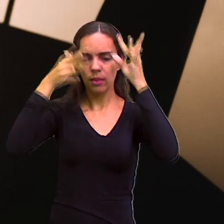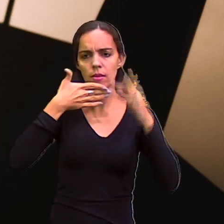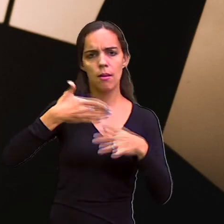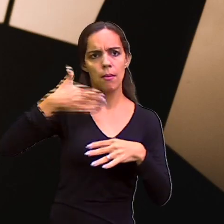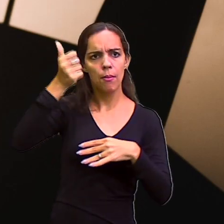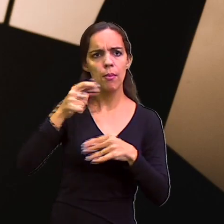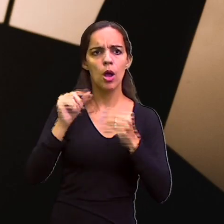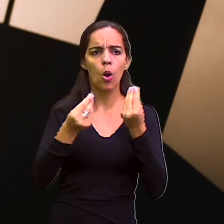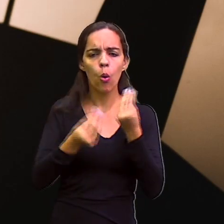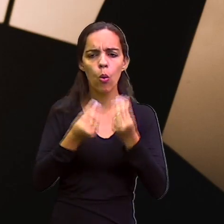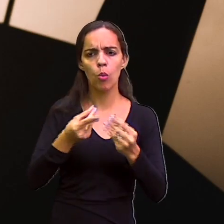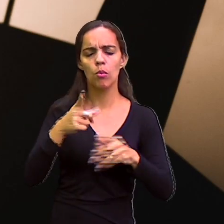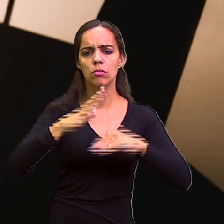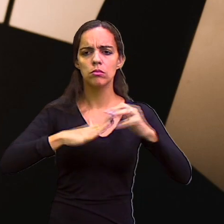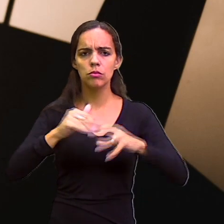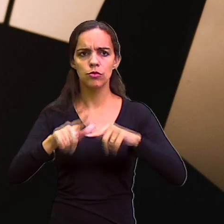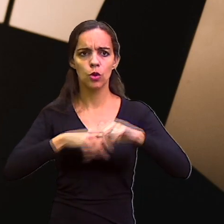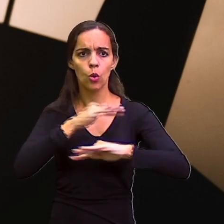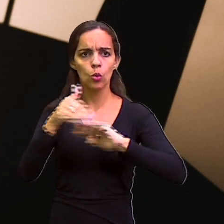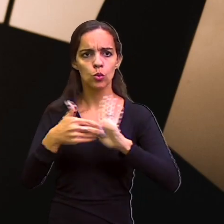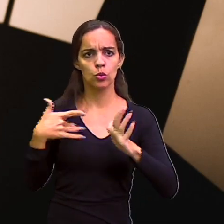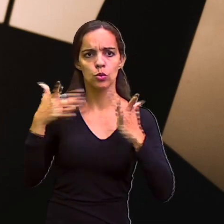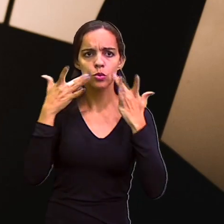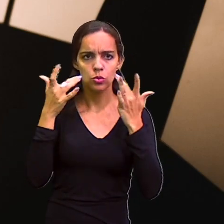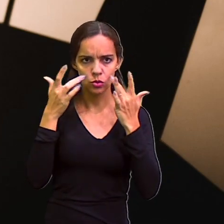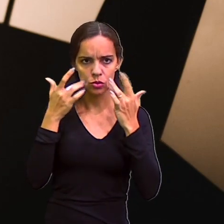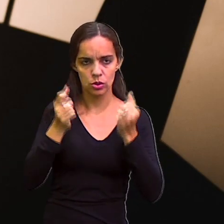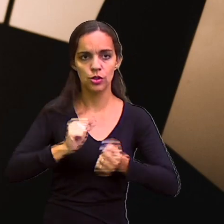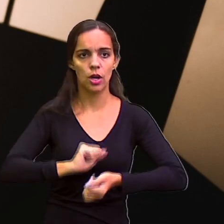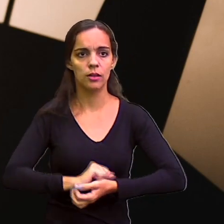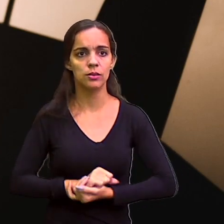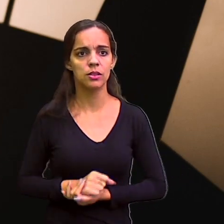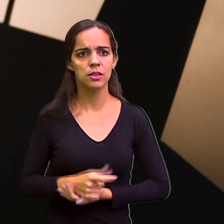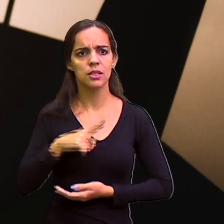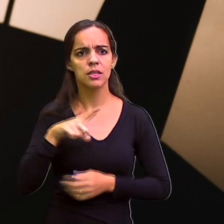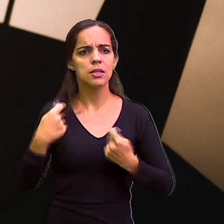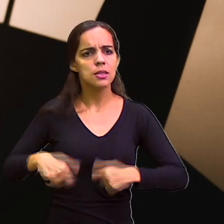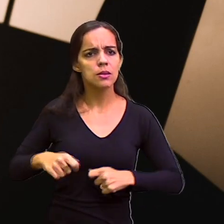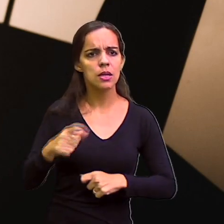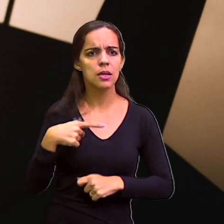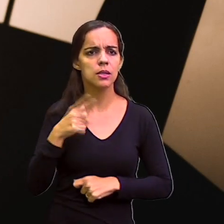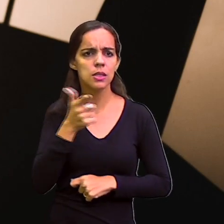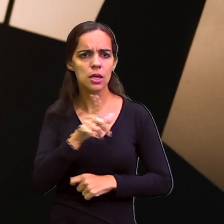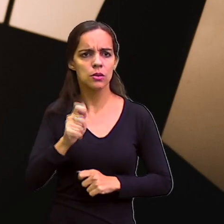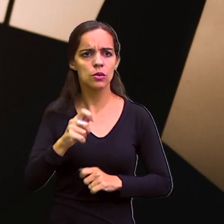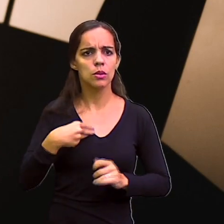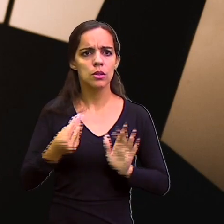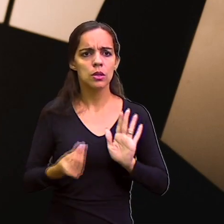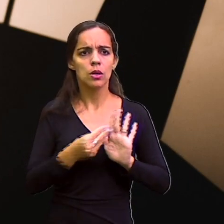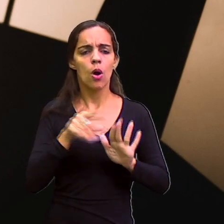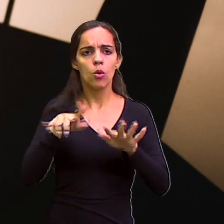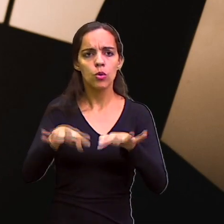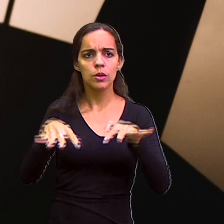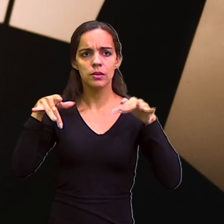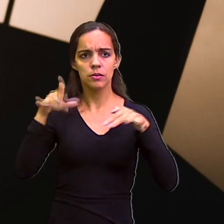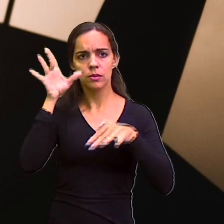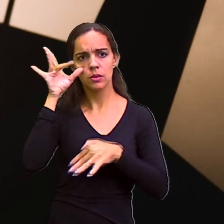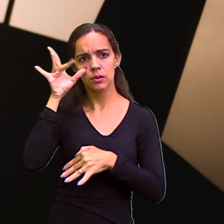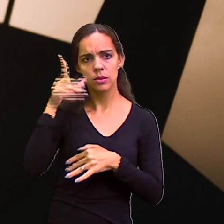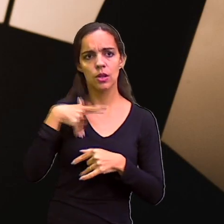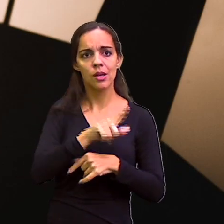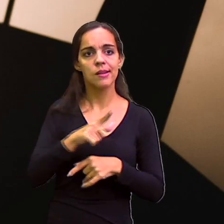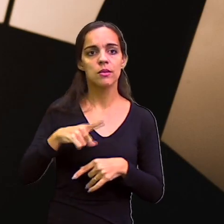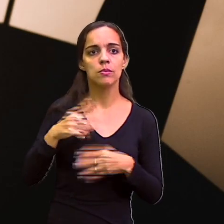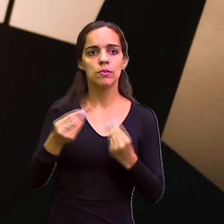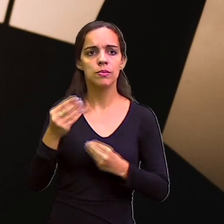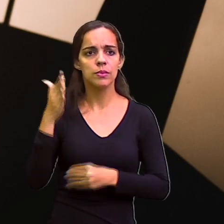de acordo com a necessidade e a experiência do sombrista, que sempre deve colocar no lugar do público. No livro